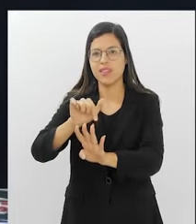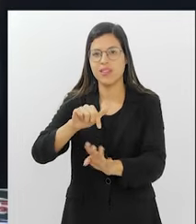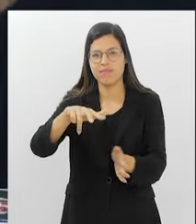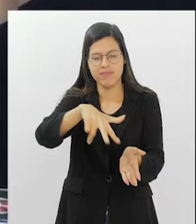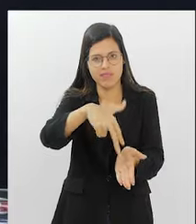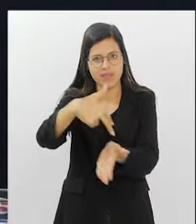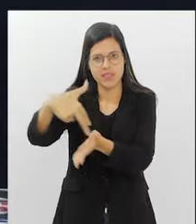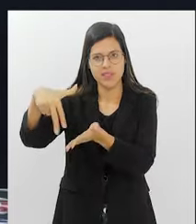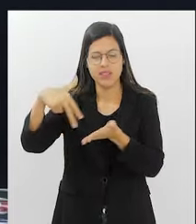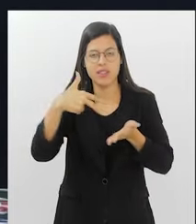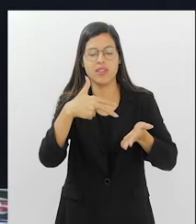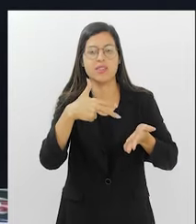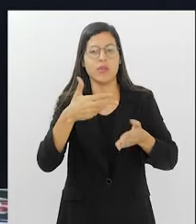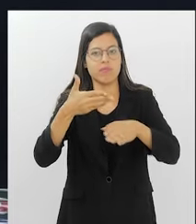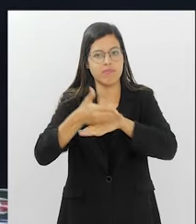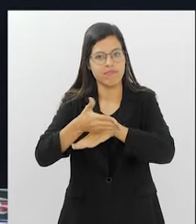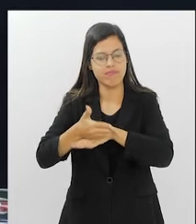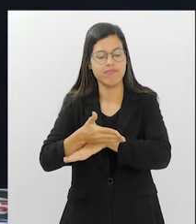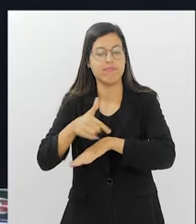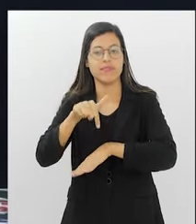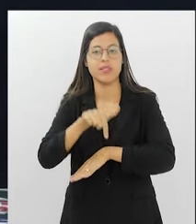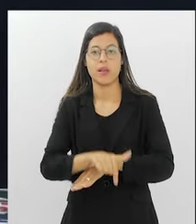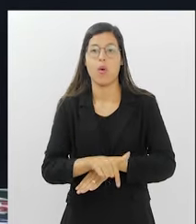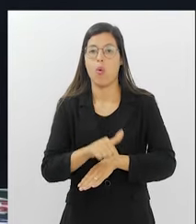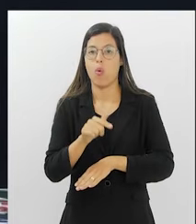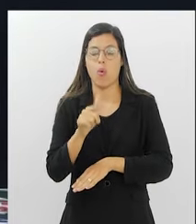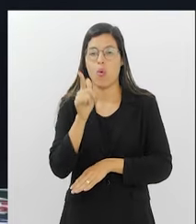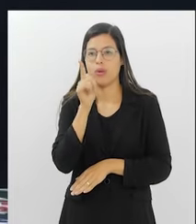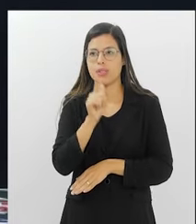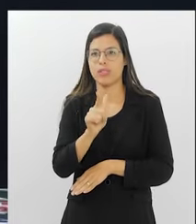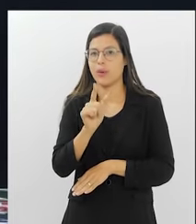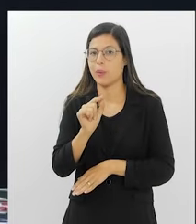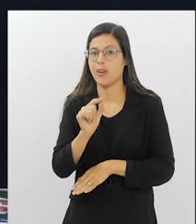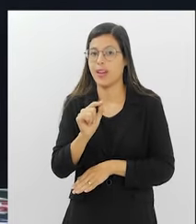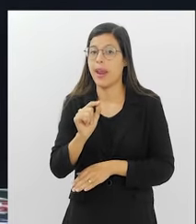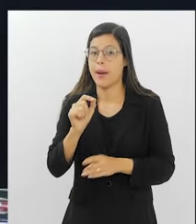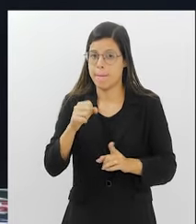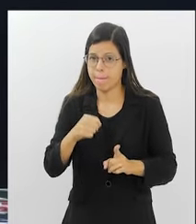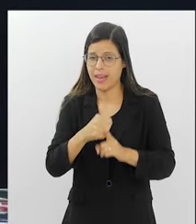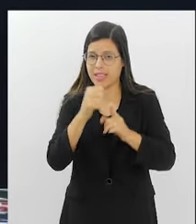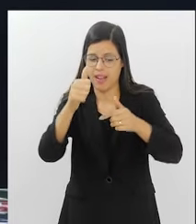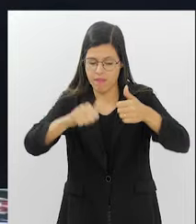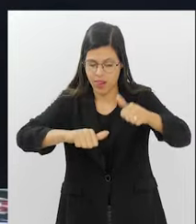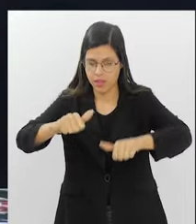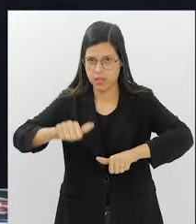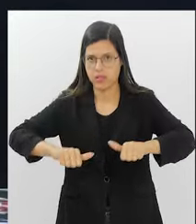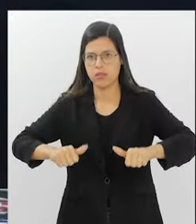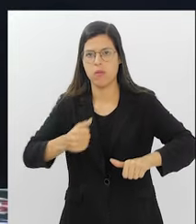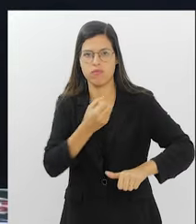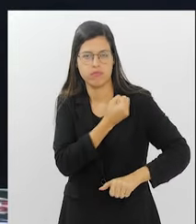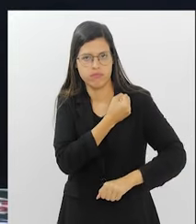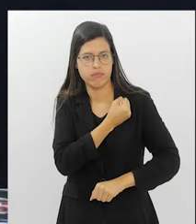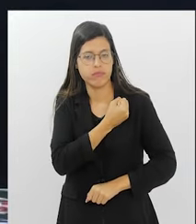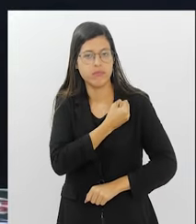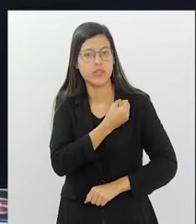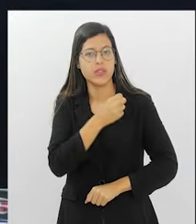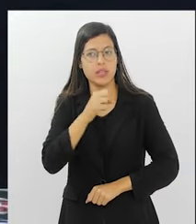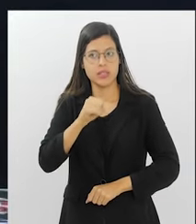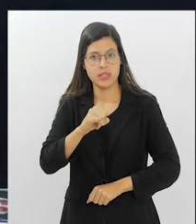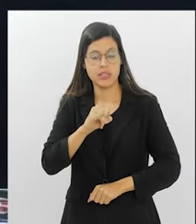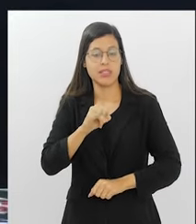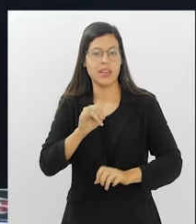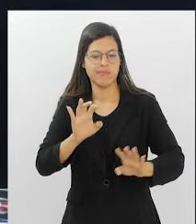aleg que participa também da coreografia Ela consegue definir o resultado de uma escola se a comissão